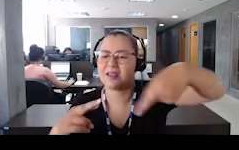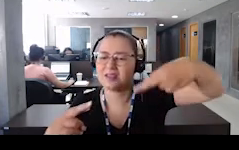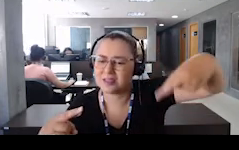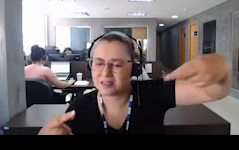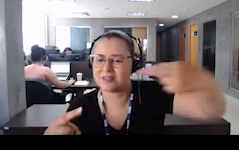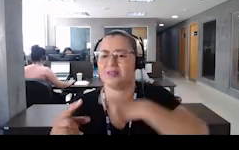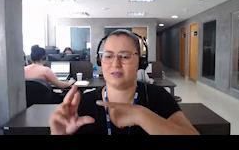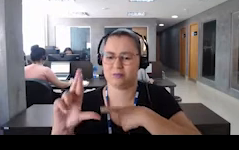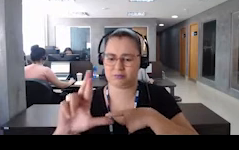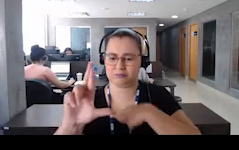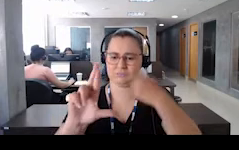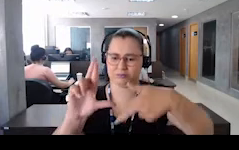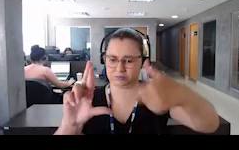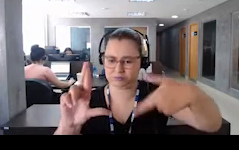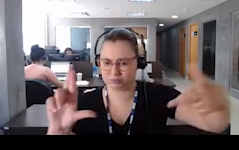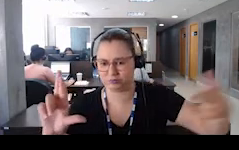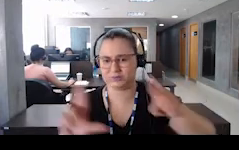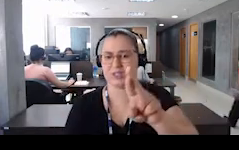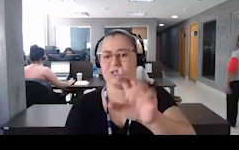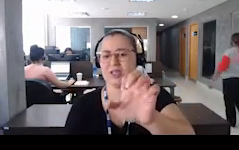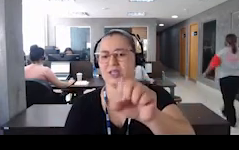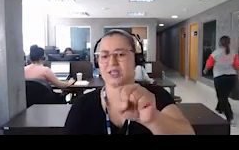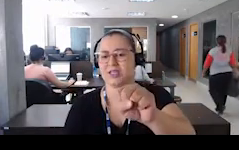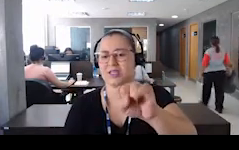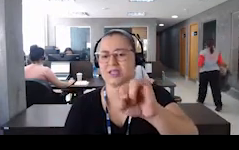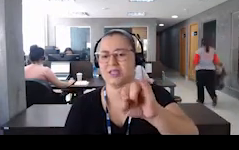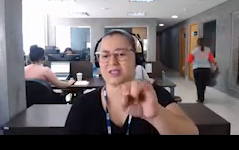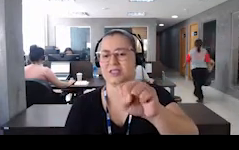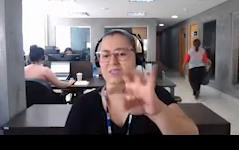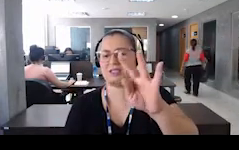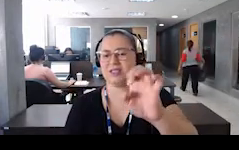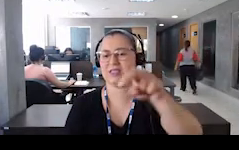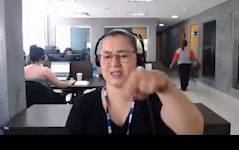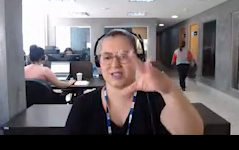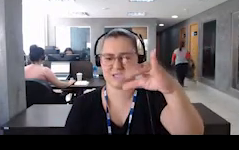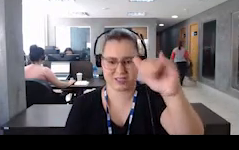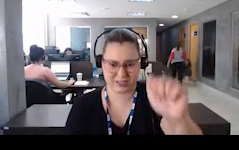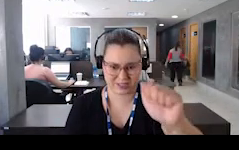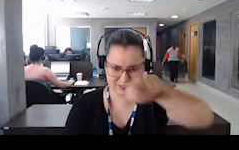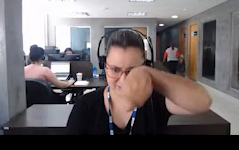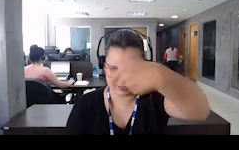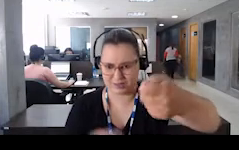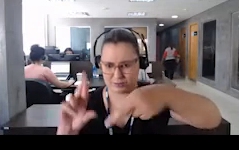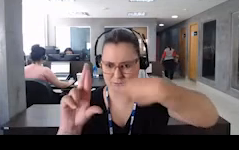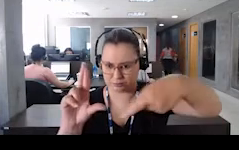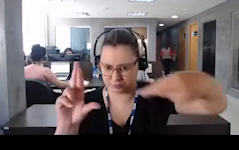pela corrente. E para achar a corrente, basta dividir a tensão pela resistência, certo?